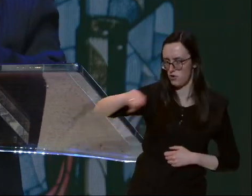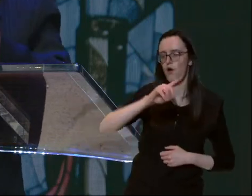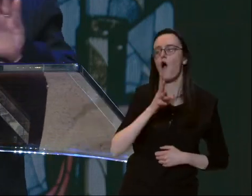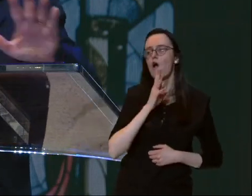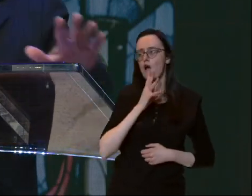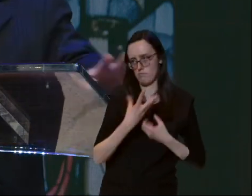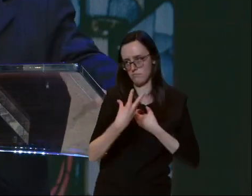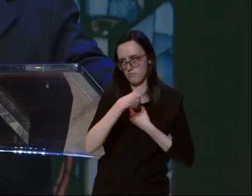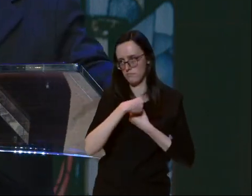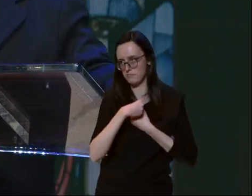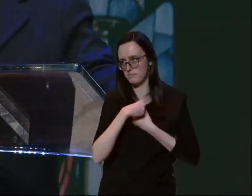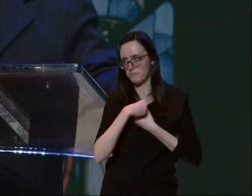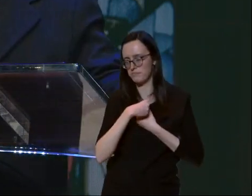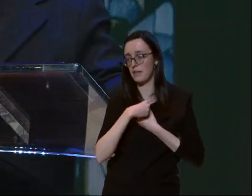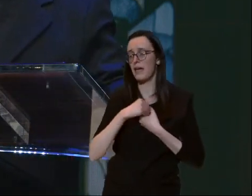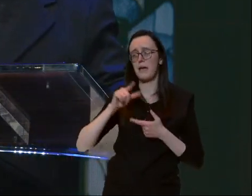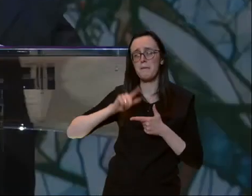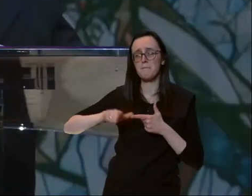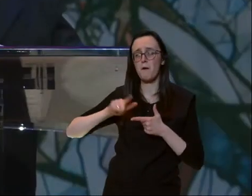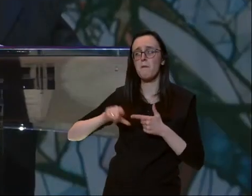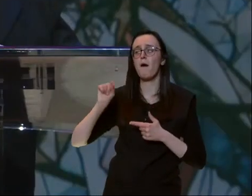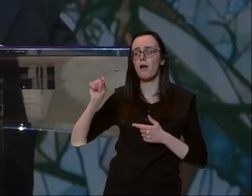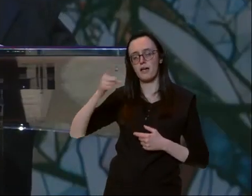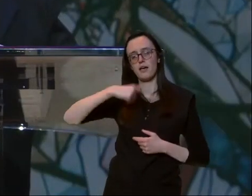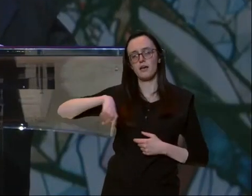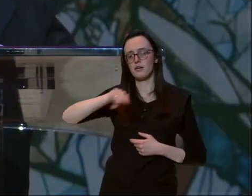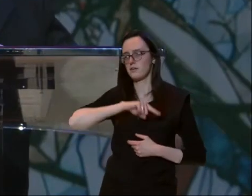nós não sentirmos nada.